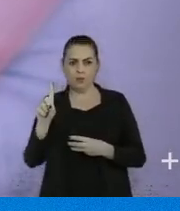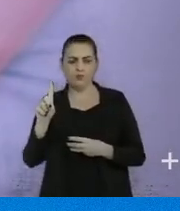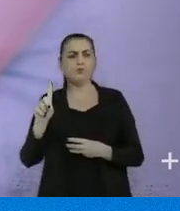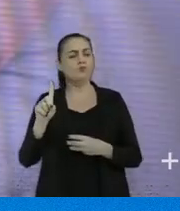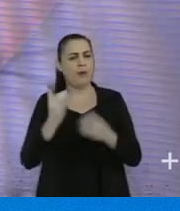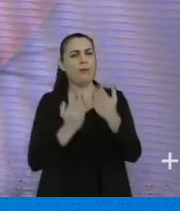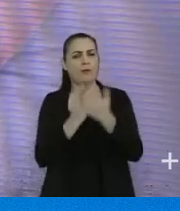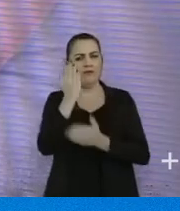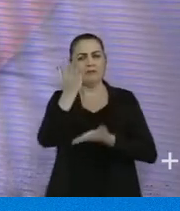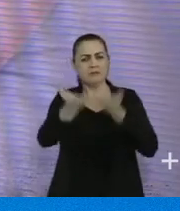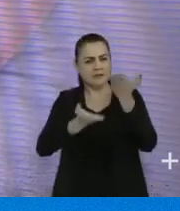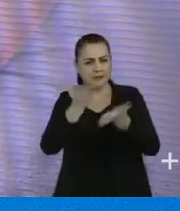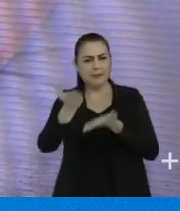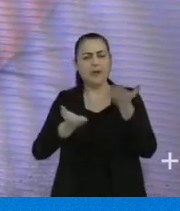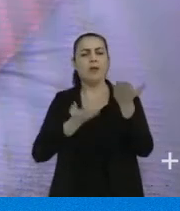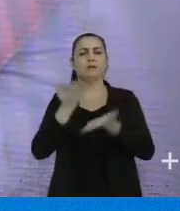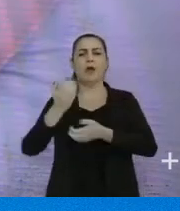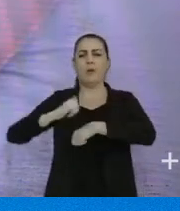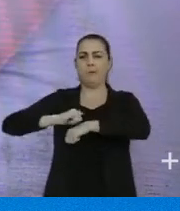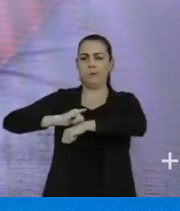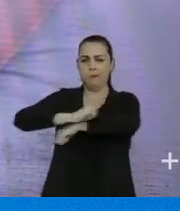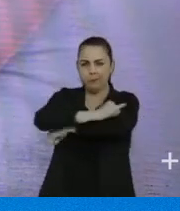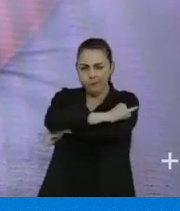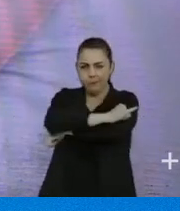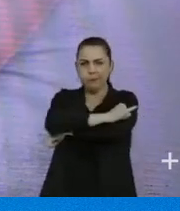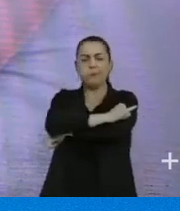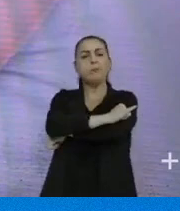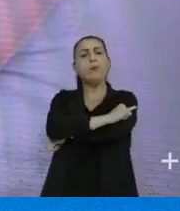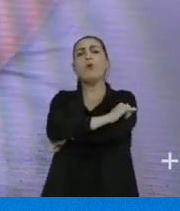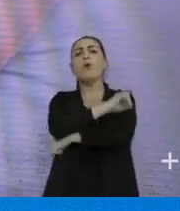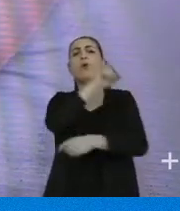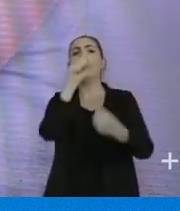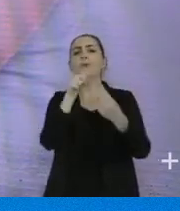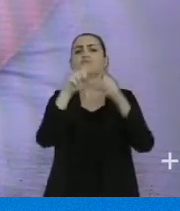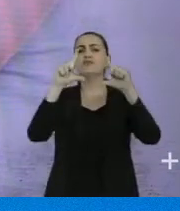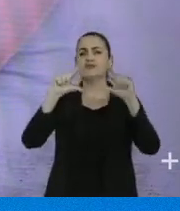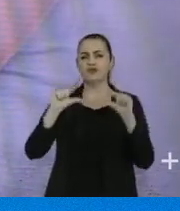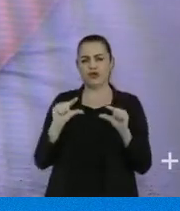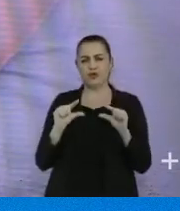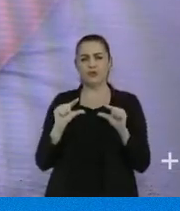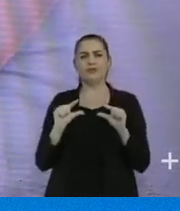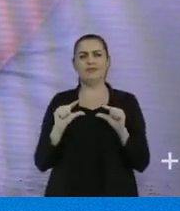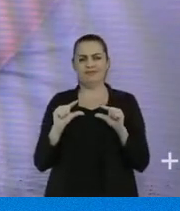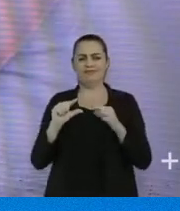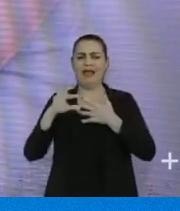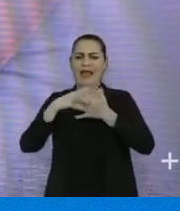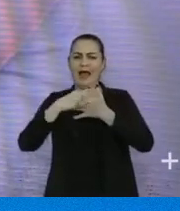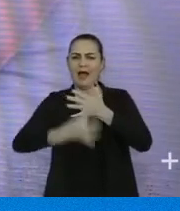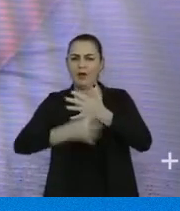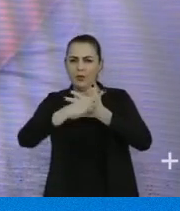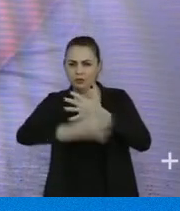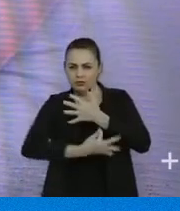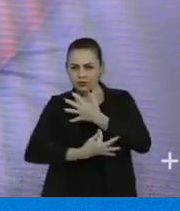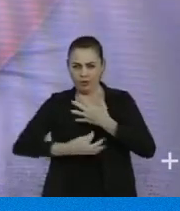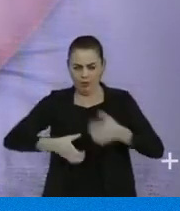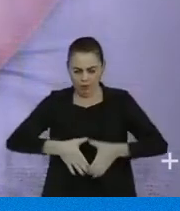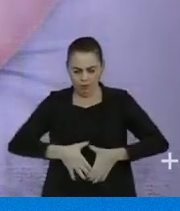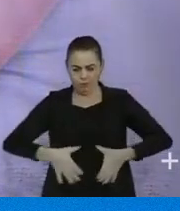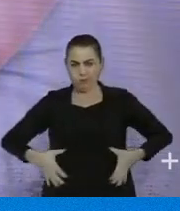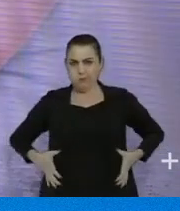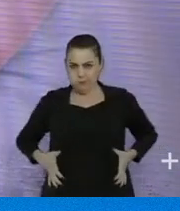da obesidade e tem a peculiaridade de reduzir muito a gordura abdominal. Portanto, os pacientes em uso de